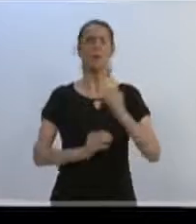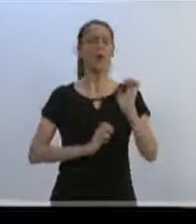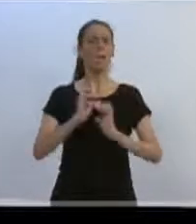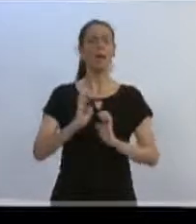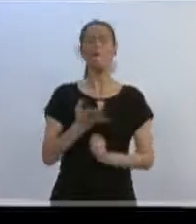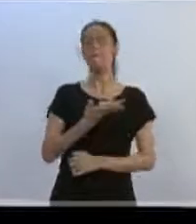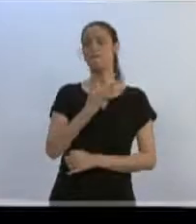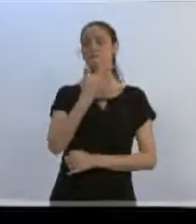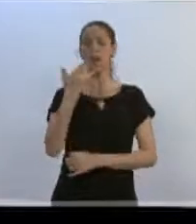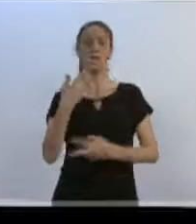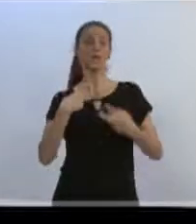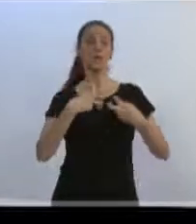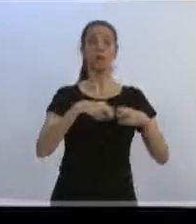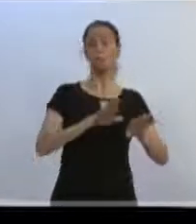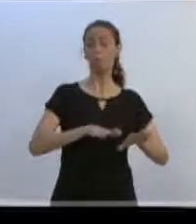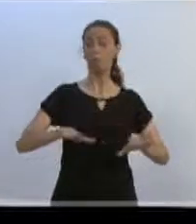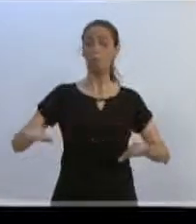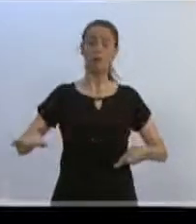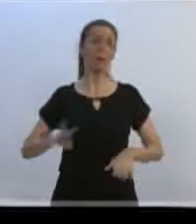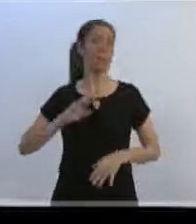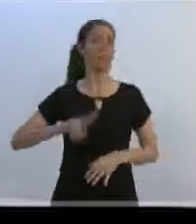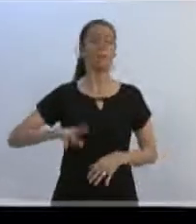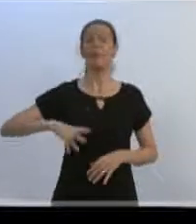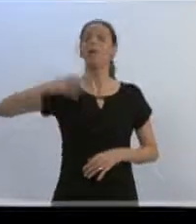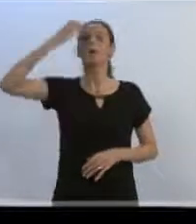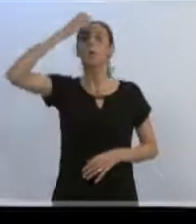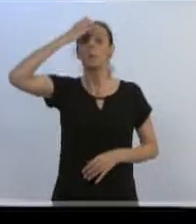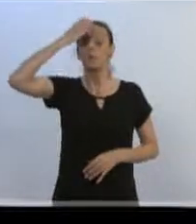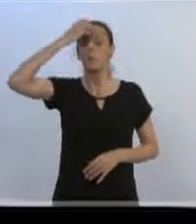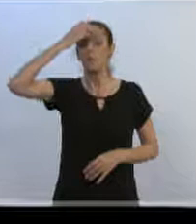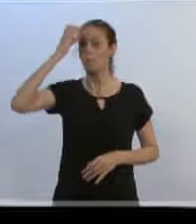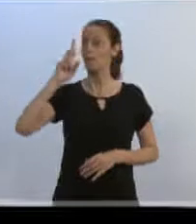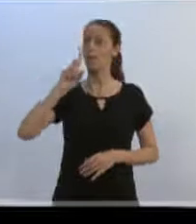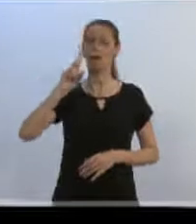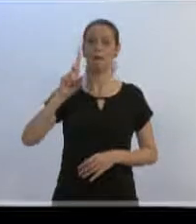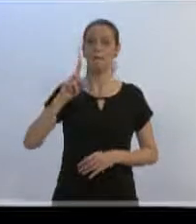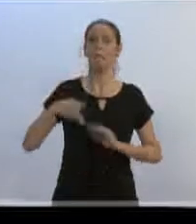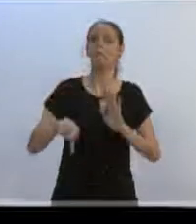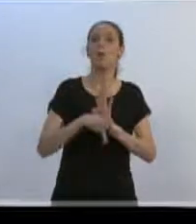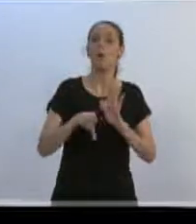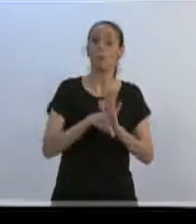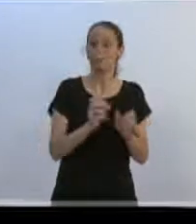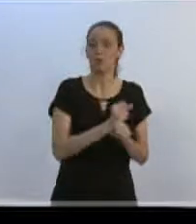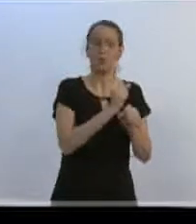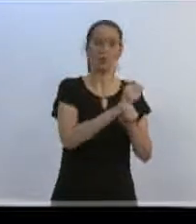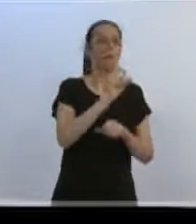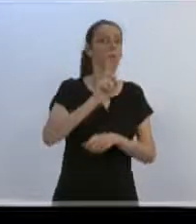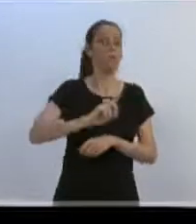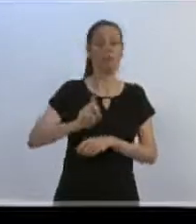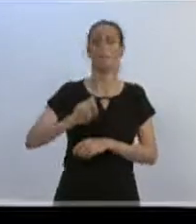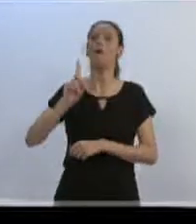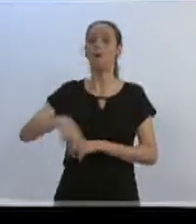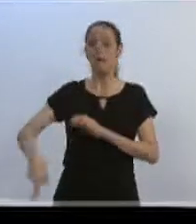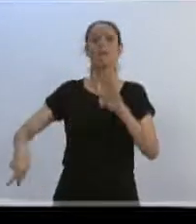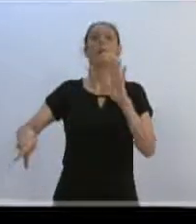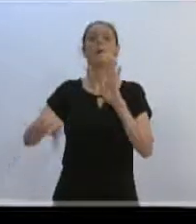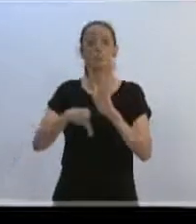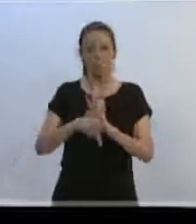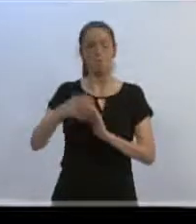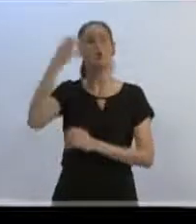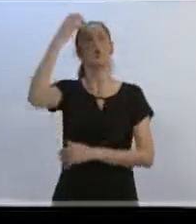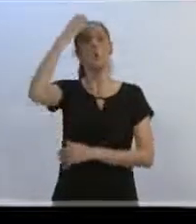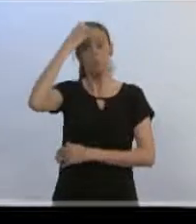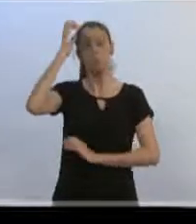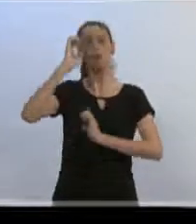e coloca ônibus e não é culpa da empreiteira não é culpa de ninguém não a culpa é de colocar o ônibus lá se virem